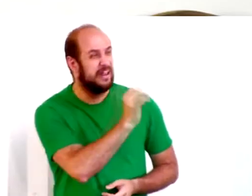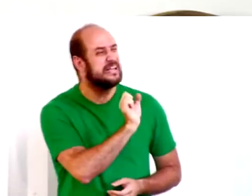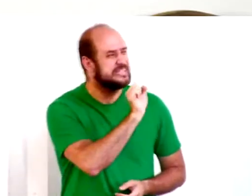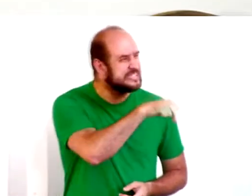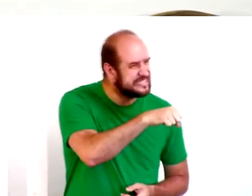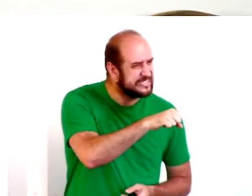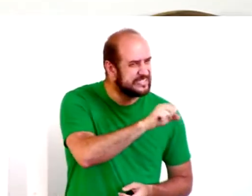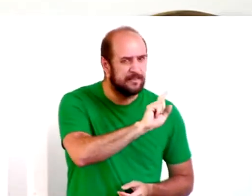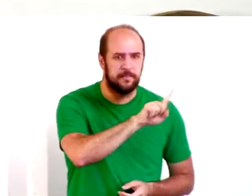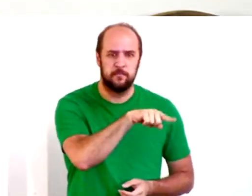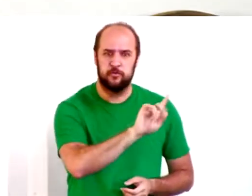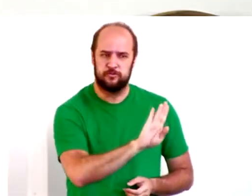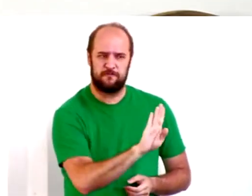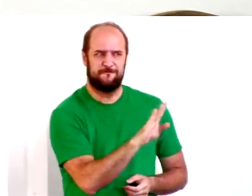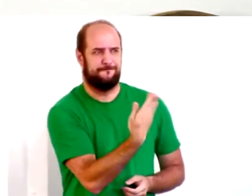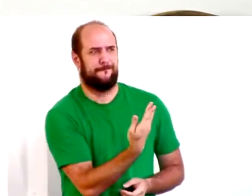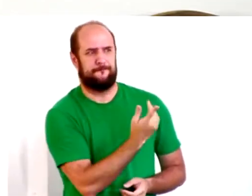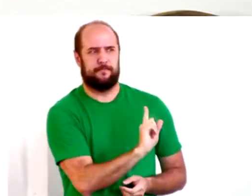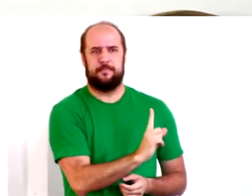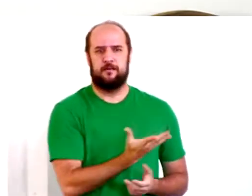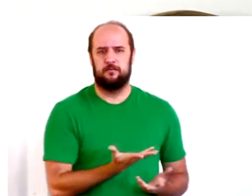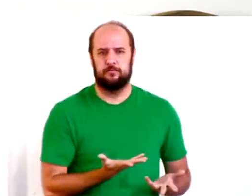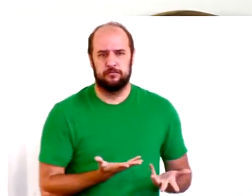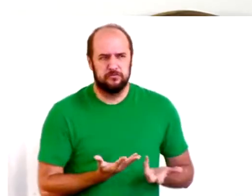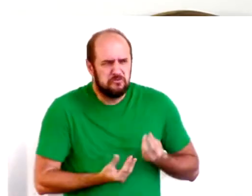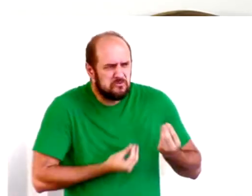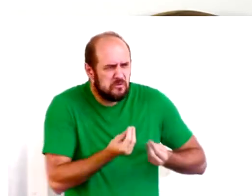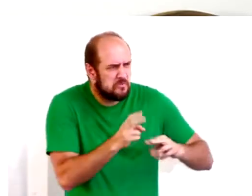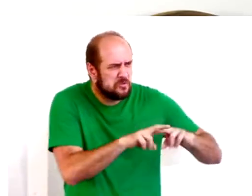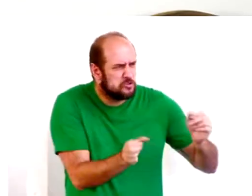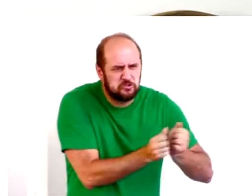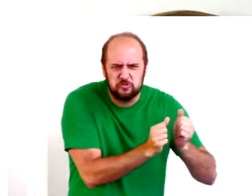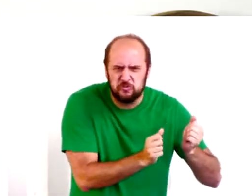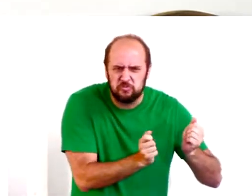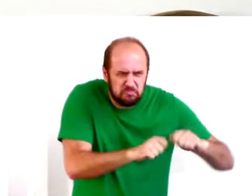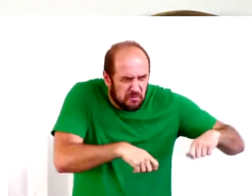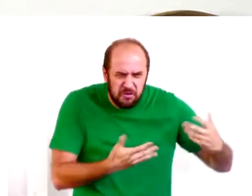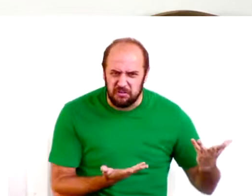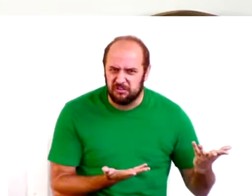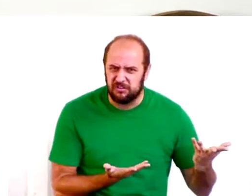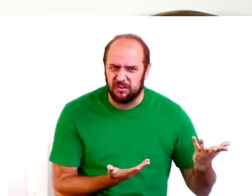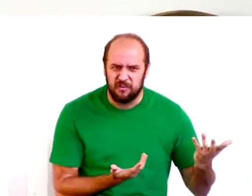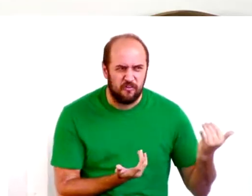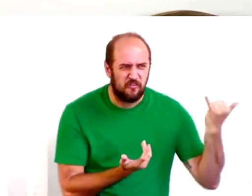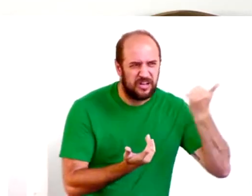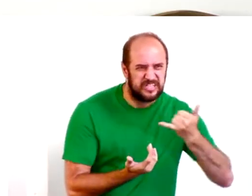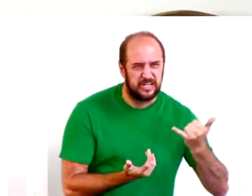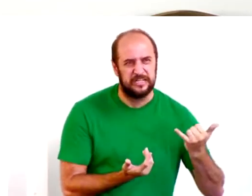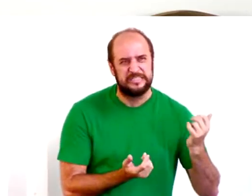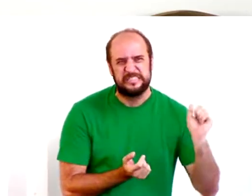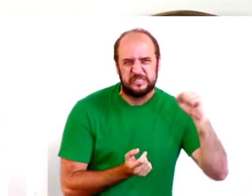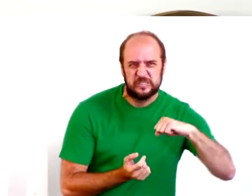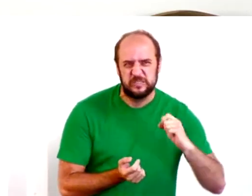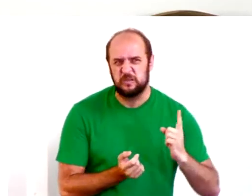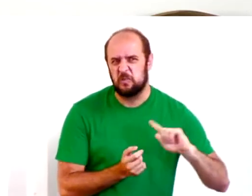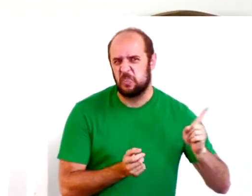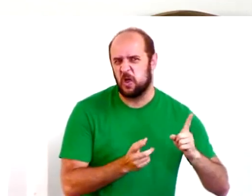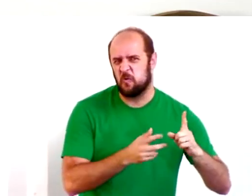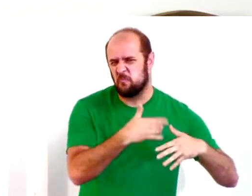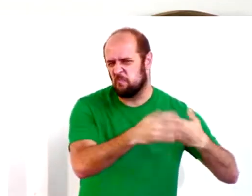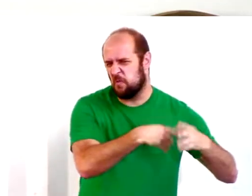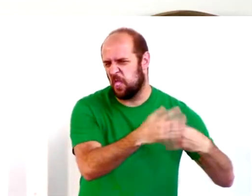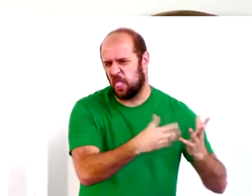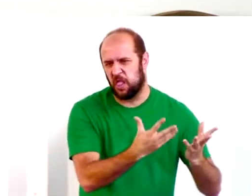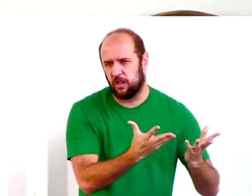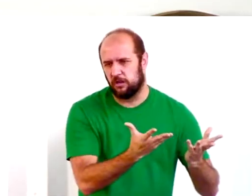vai lidar? Como você vai se assentar para conversar com alguém que o seu sim é semelhante ao seu não?